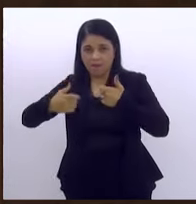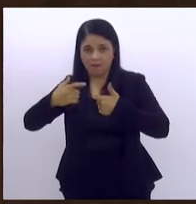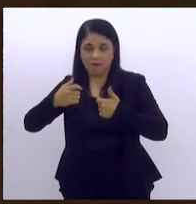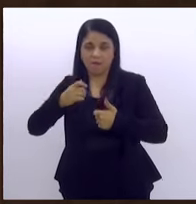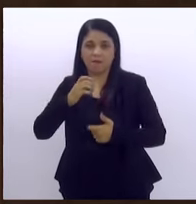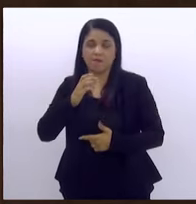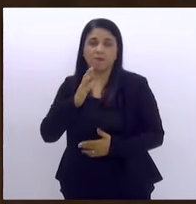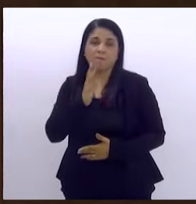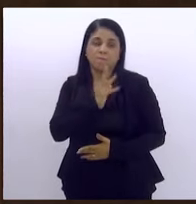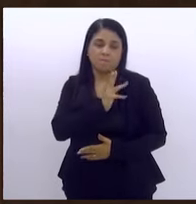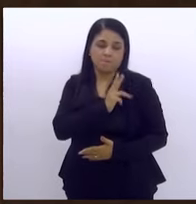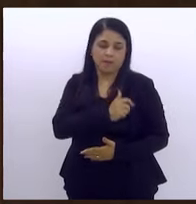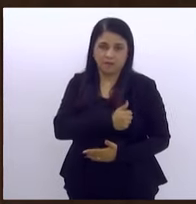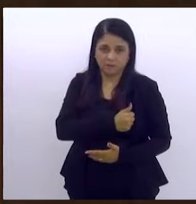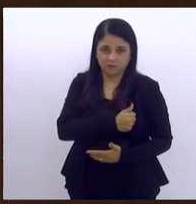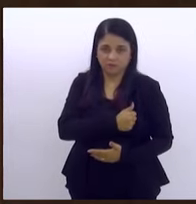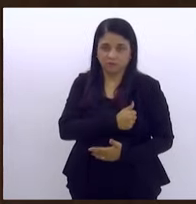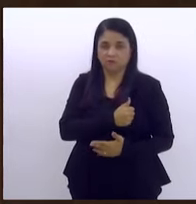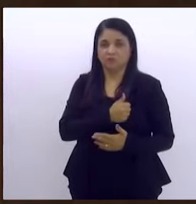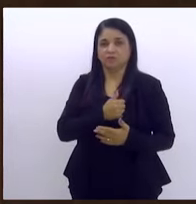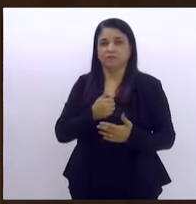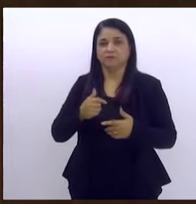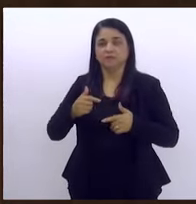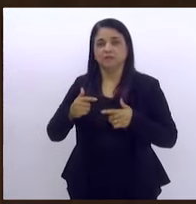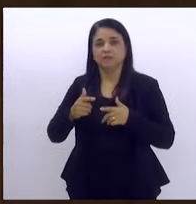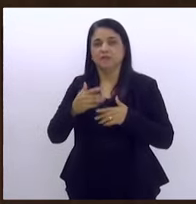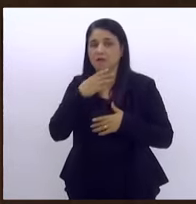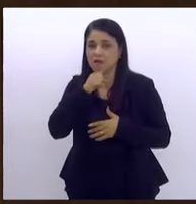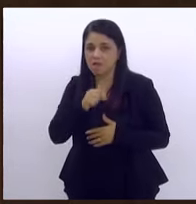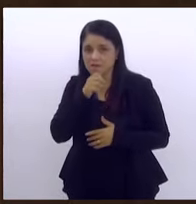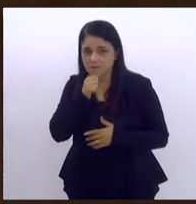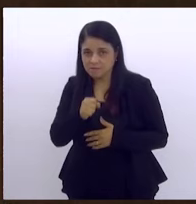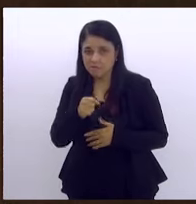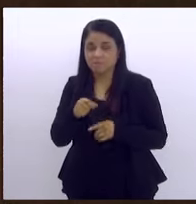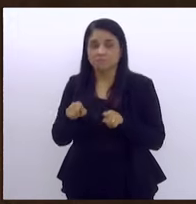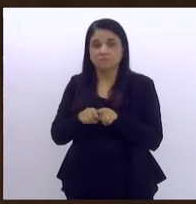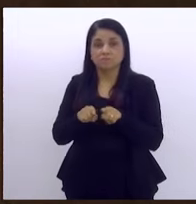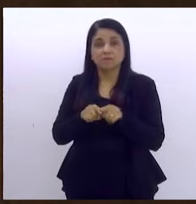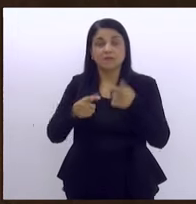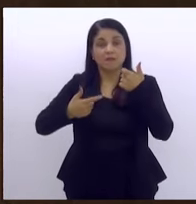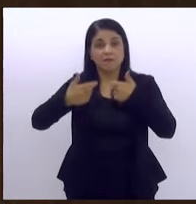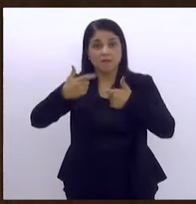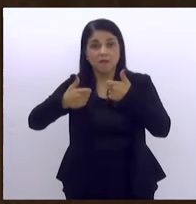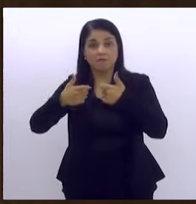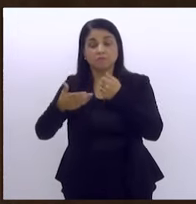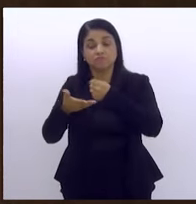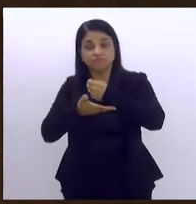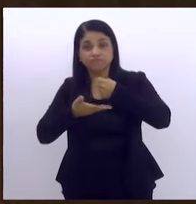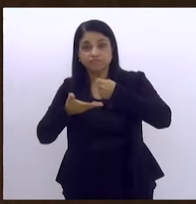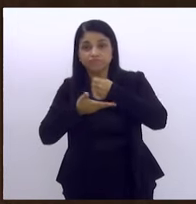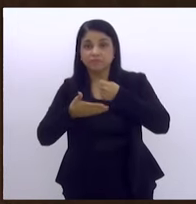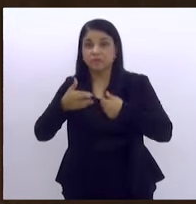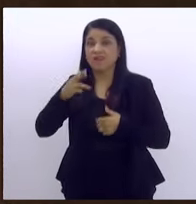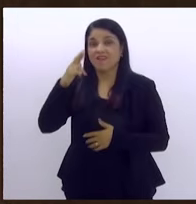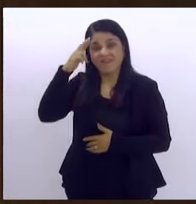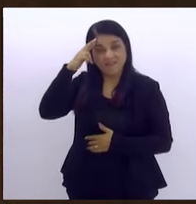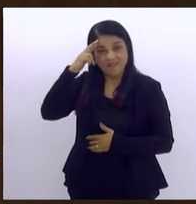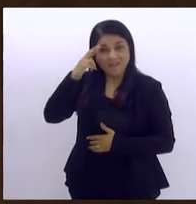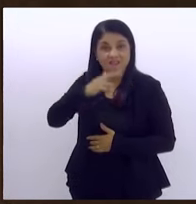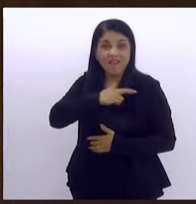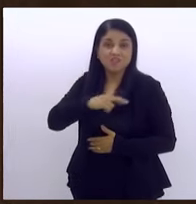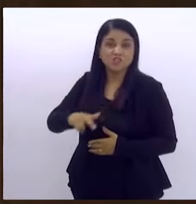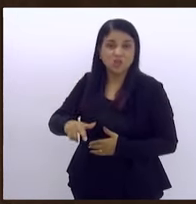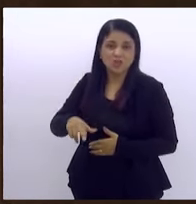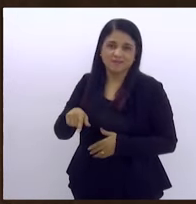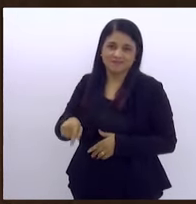e israelenses está sendo feita porque há um fundamentalismo religioso que mata.